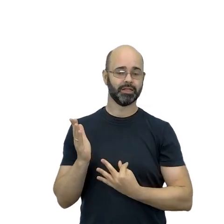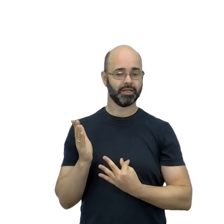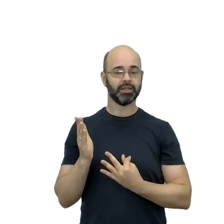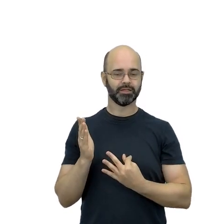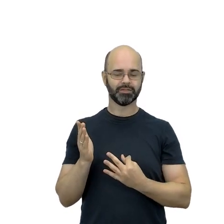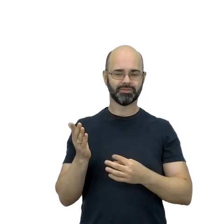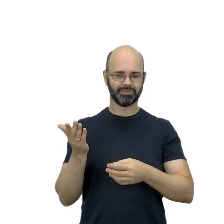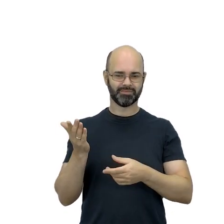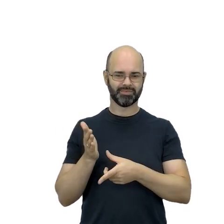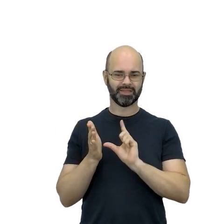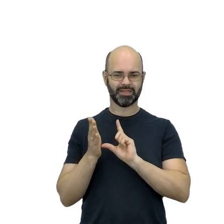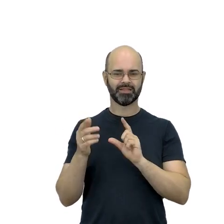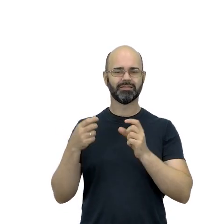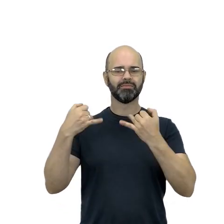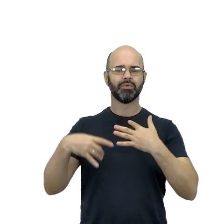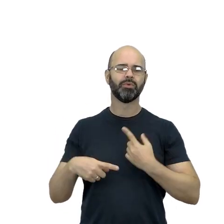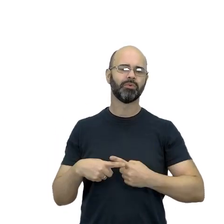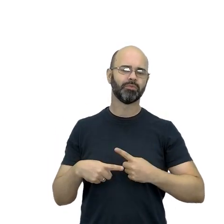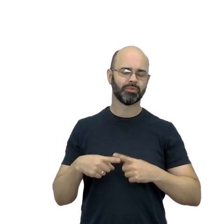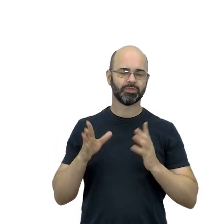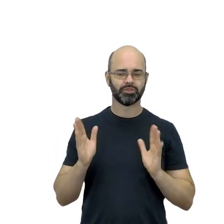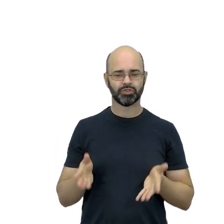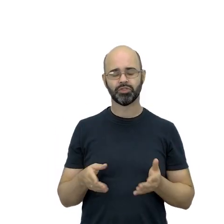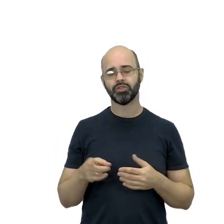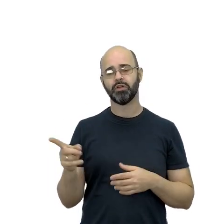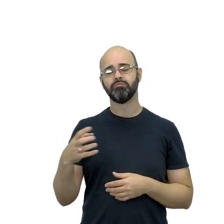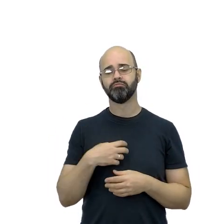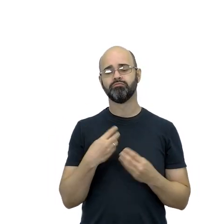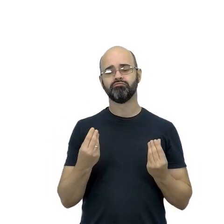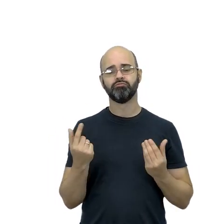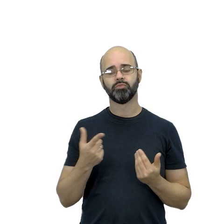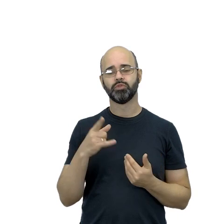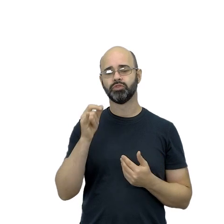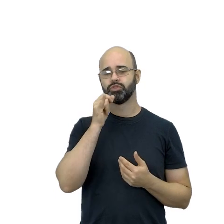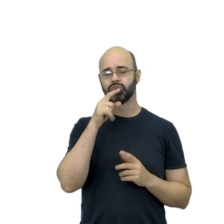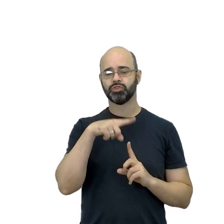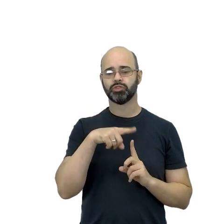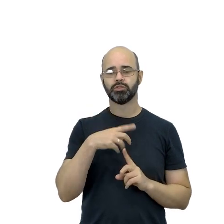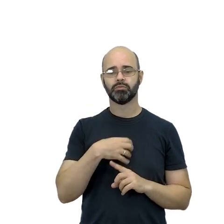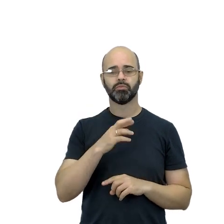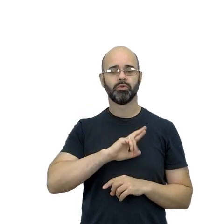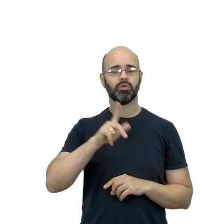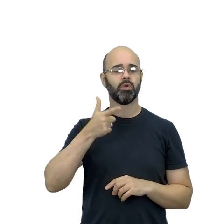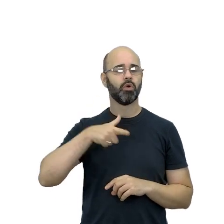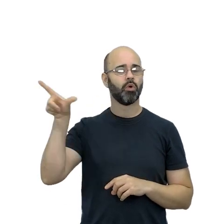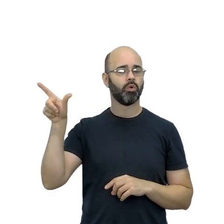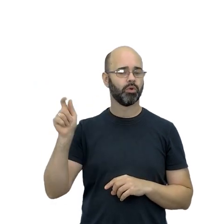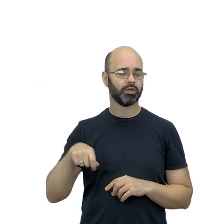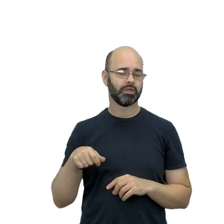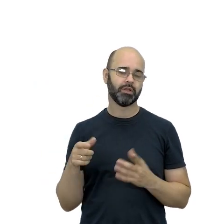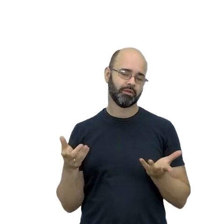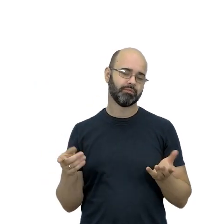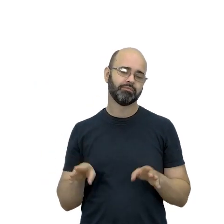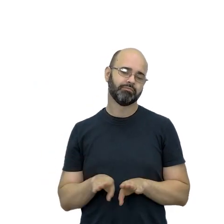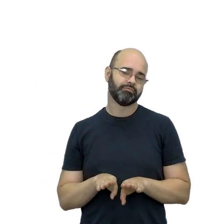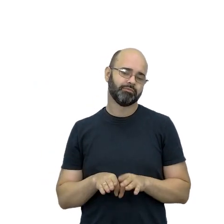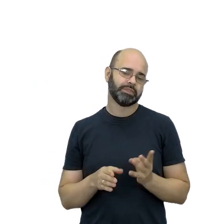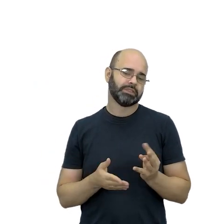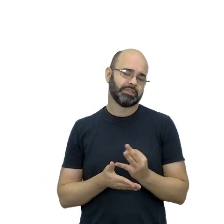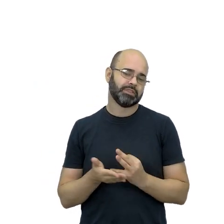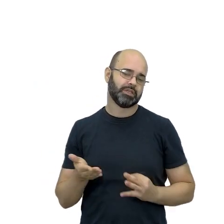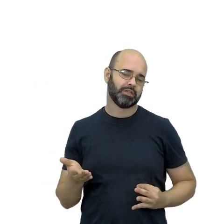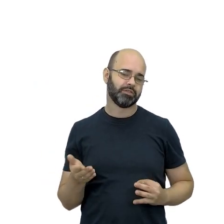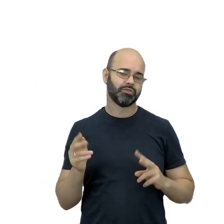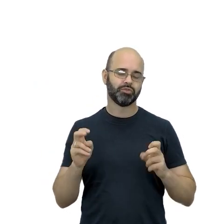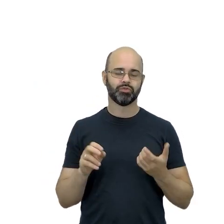foi explicado as razões, que poderia ser outro formato, né, Valdir? Então, de certa forma, é um texto também que nos traz aí